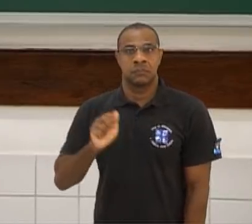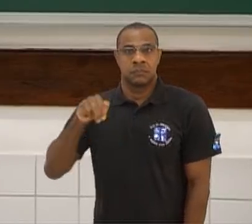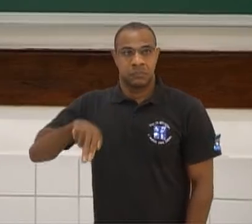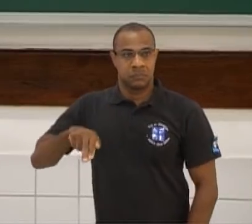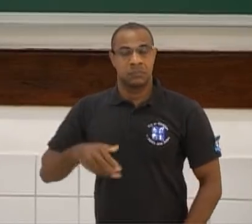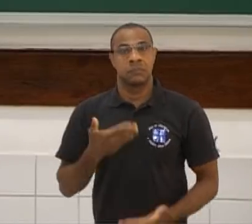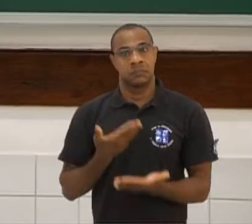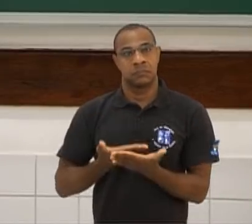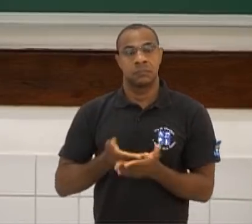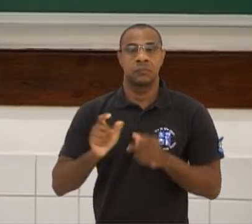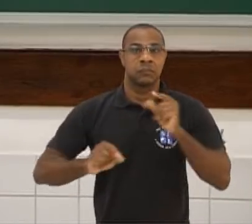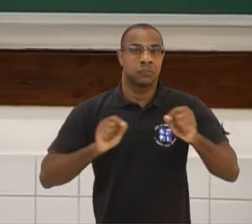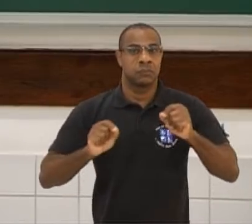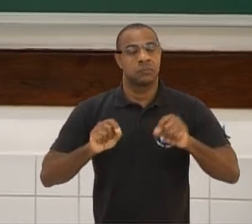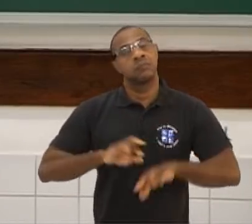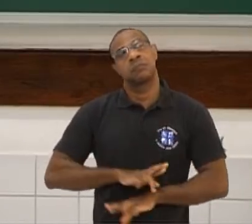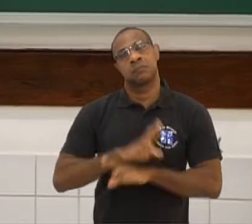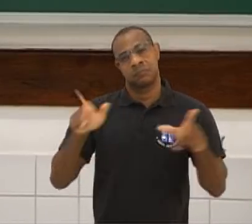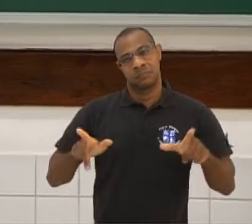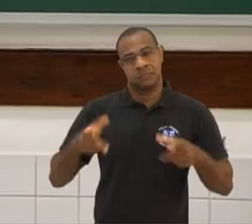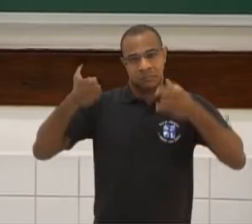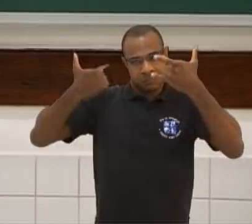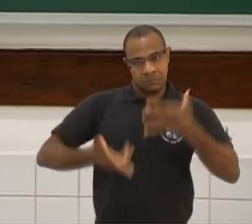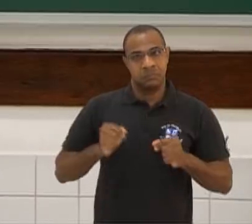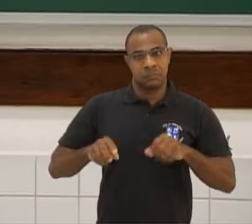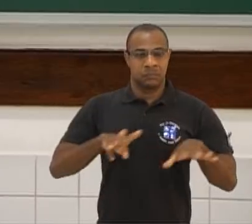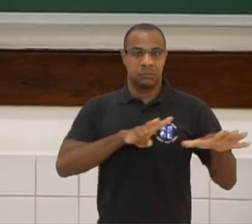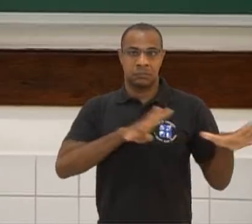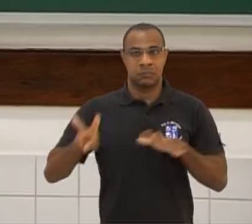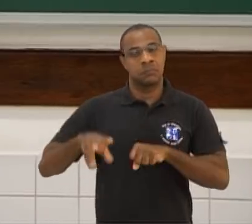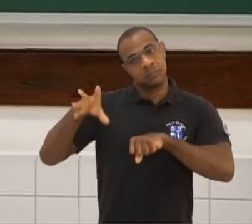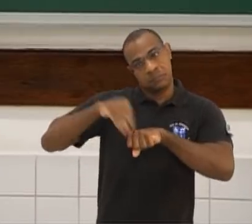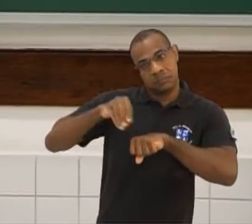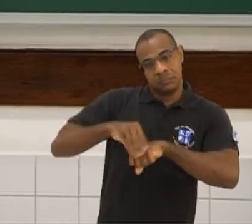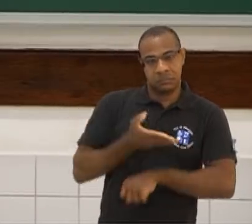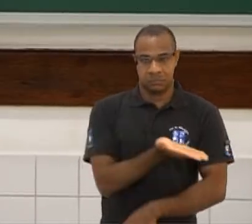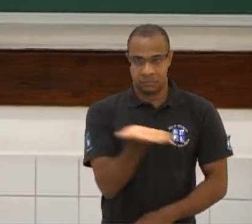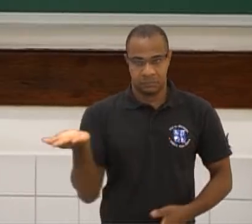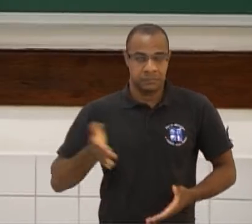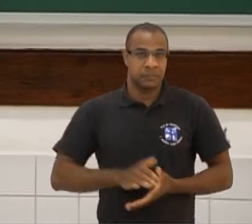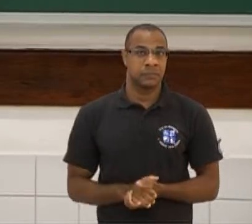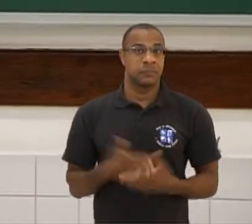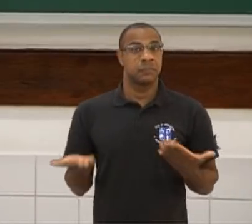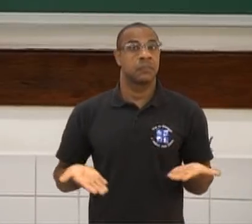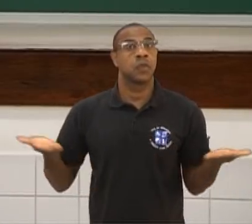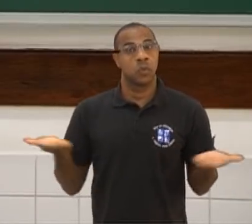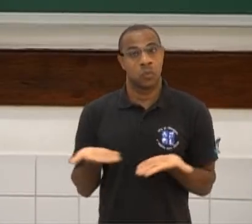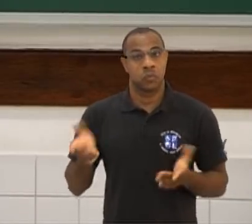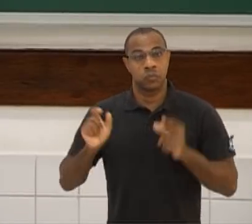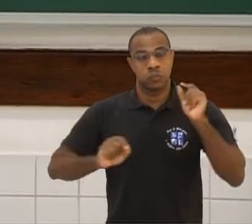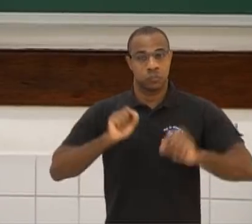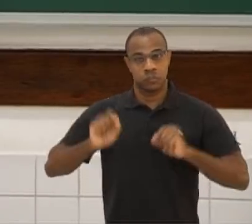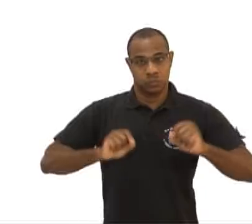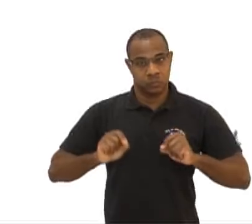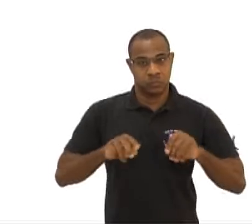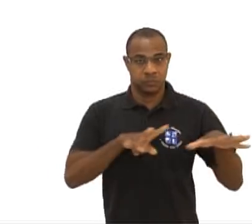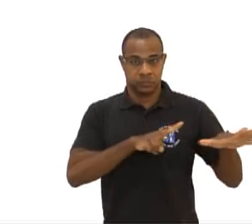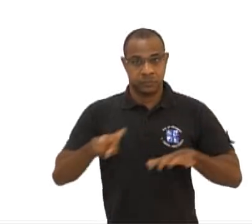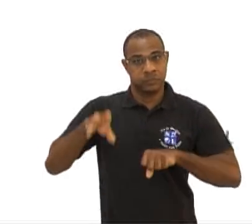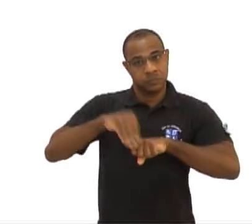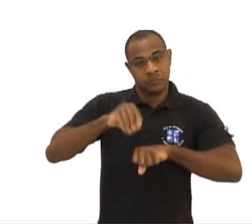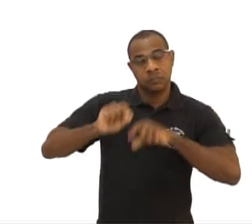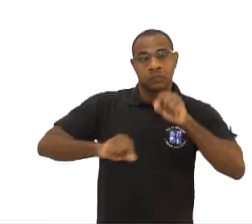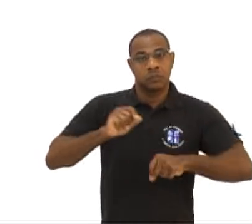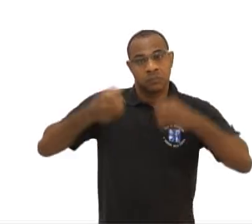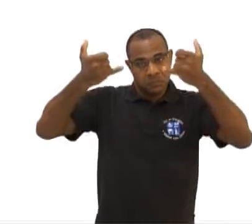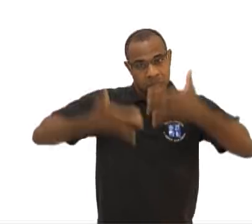ver uma aula diferente sobre a Semana do Conhecimento para vocês. Nesta aula da Semana do Conhecimento,